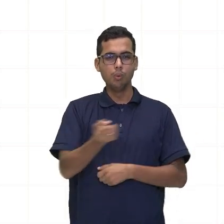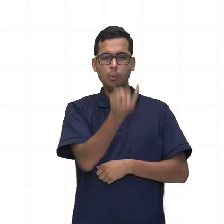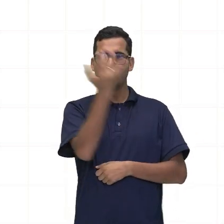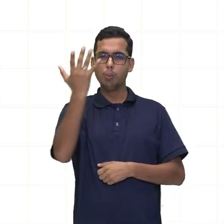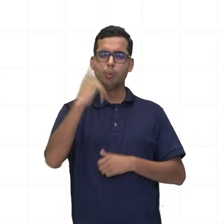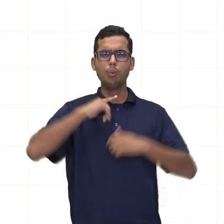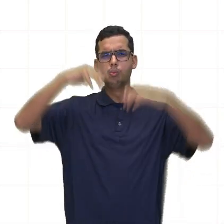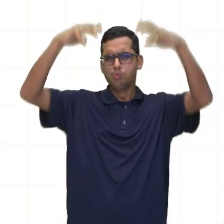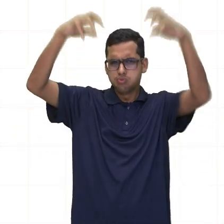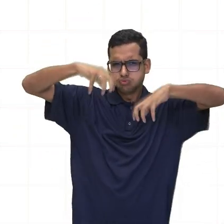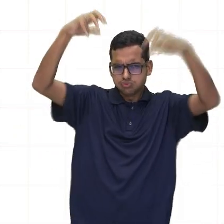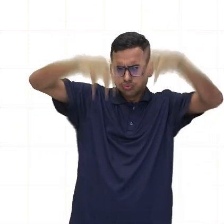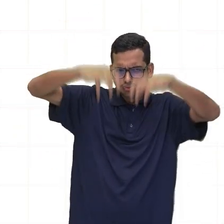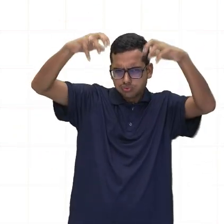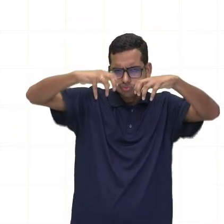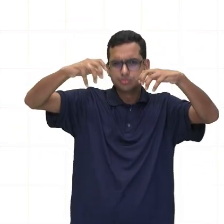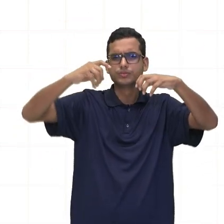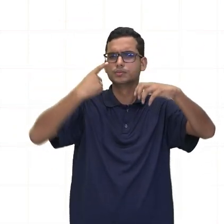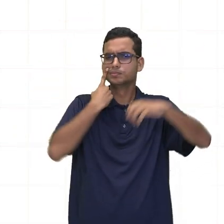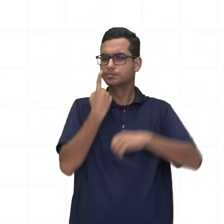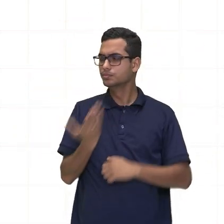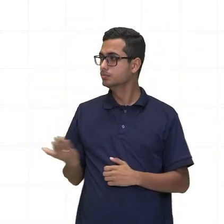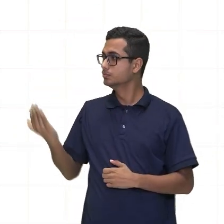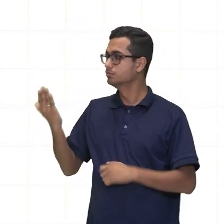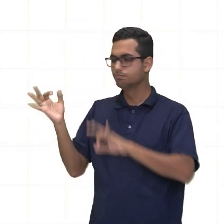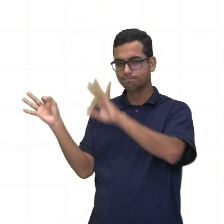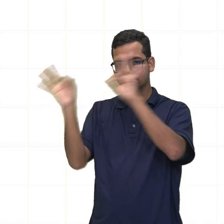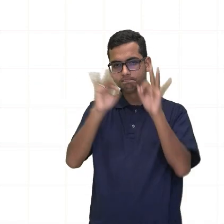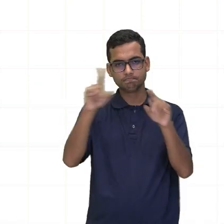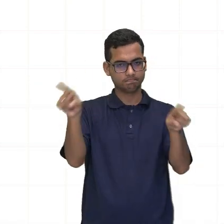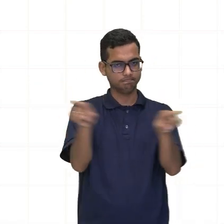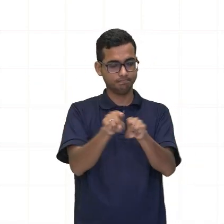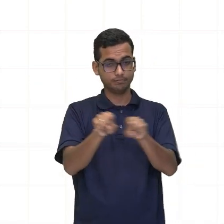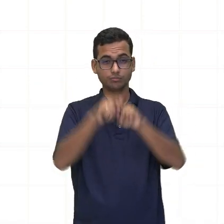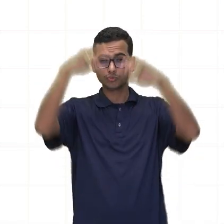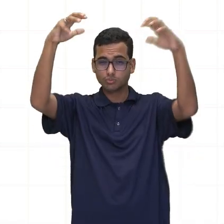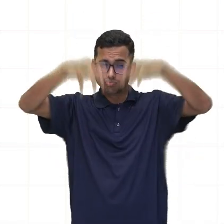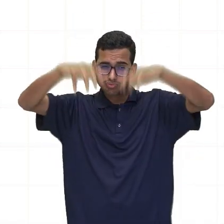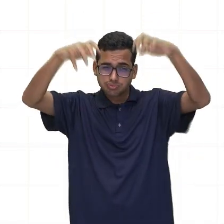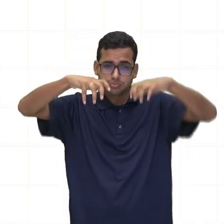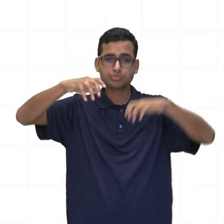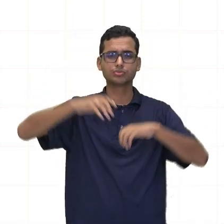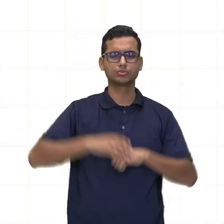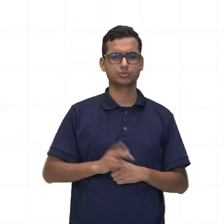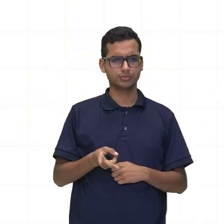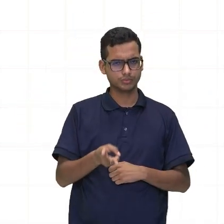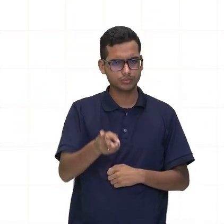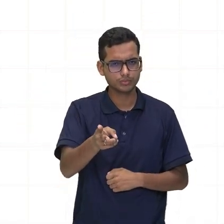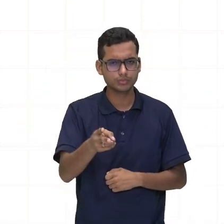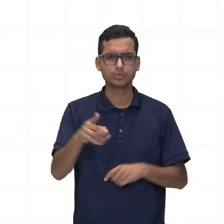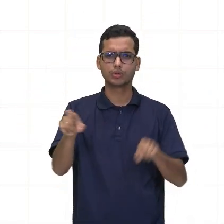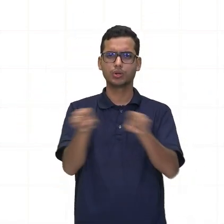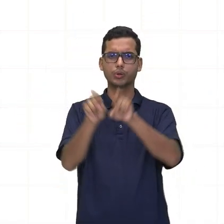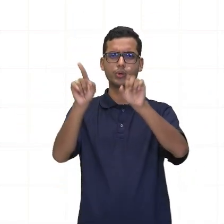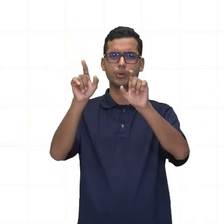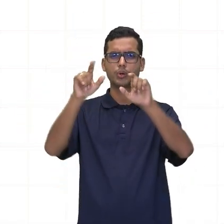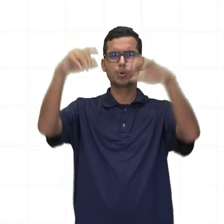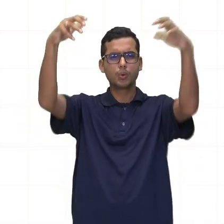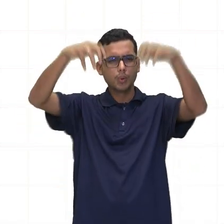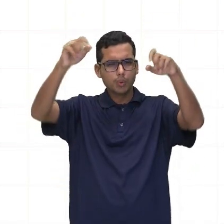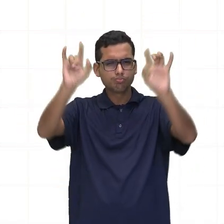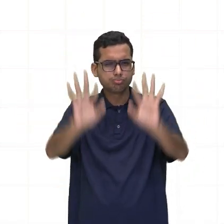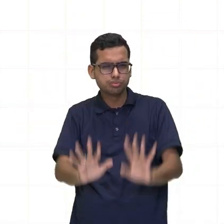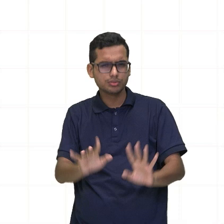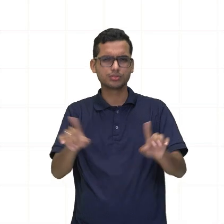a precipitação, como a gente pode chamar também, né? Nós temos precipitações em forma de chuva, em forma de neve. E aí, para a